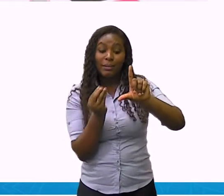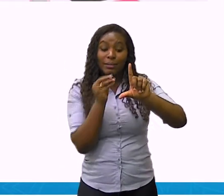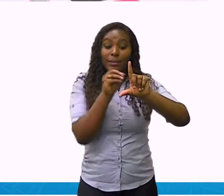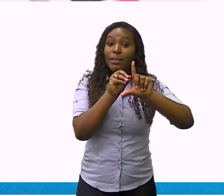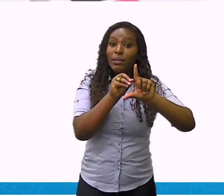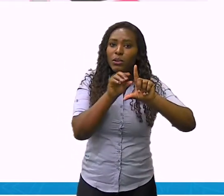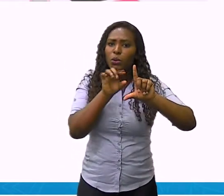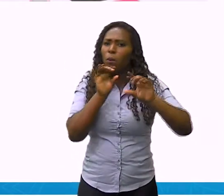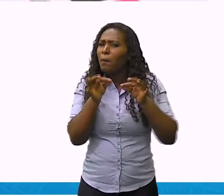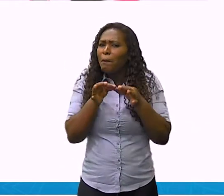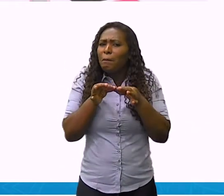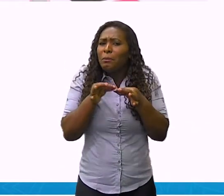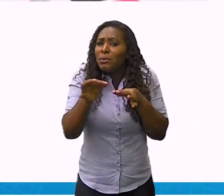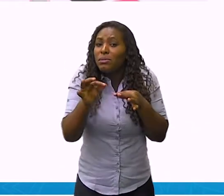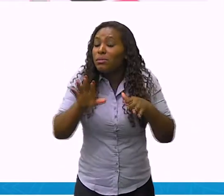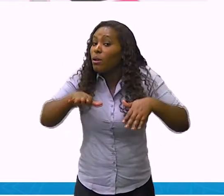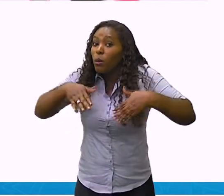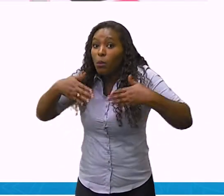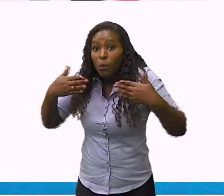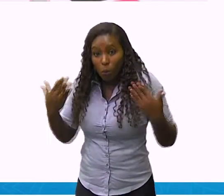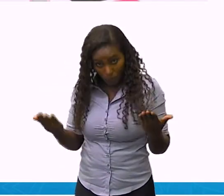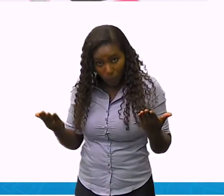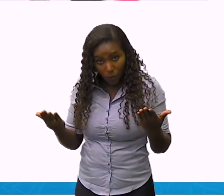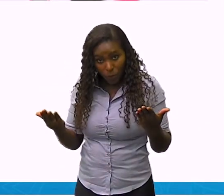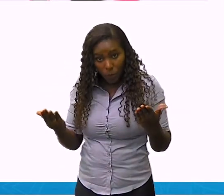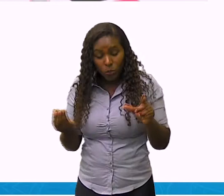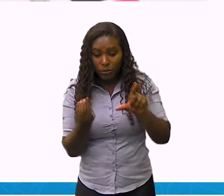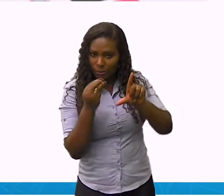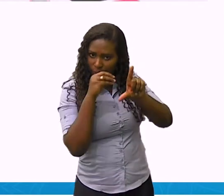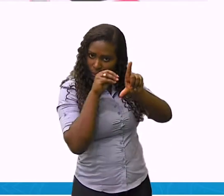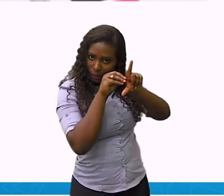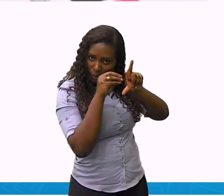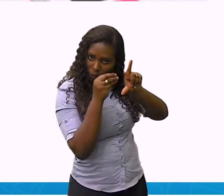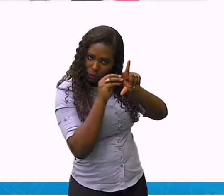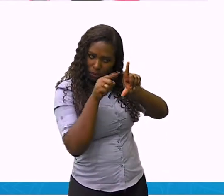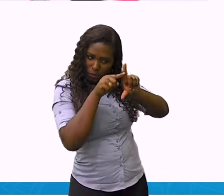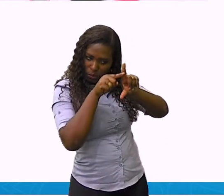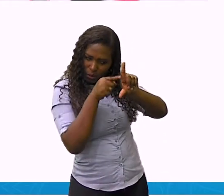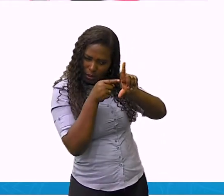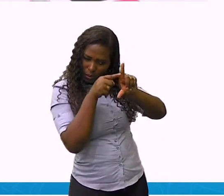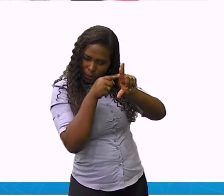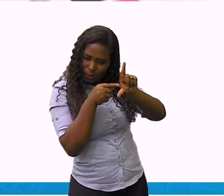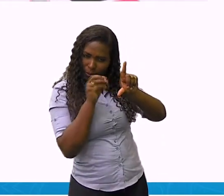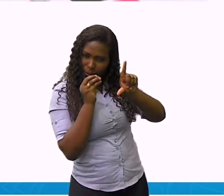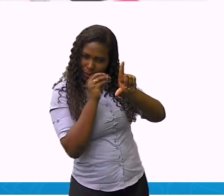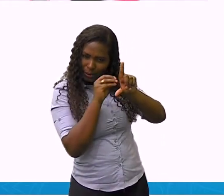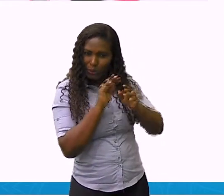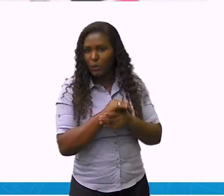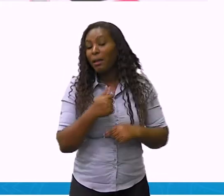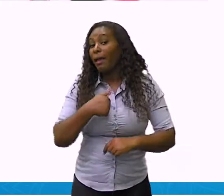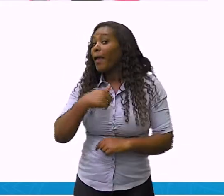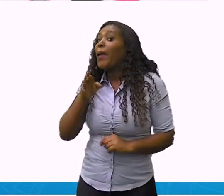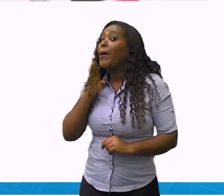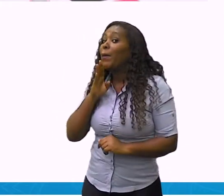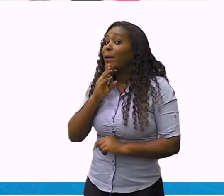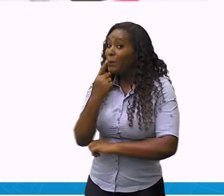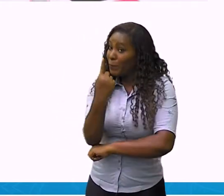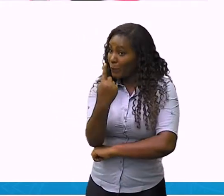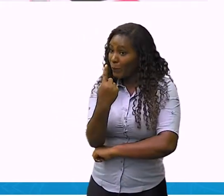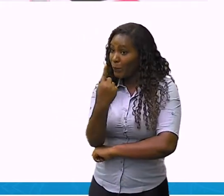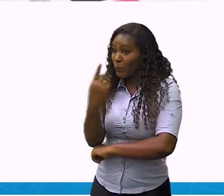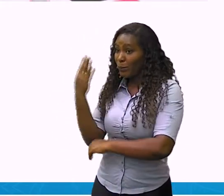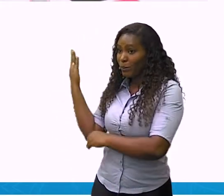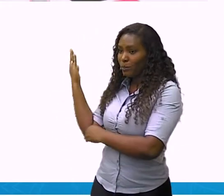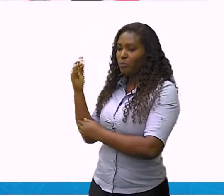KLMN. Veja, qual é a medida dos ângulos internos? Eu conheço um ângulo aqui, este aqui,